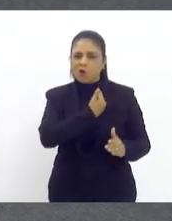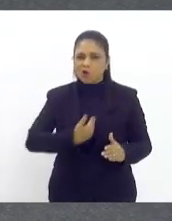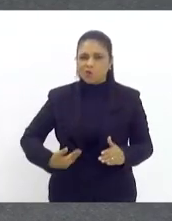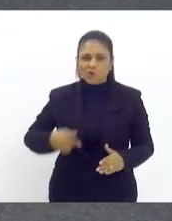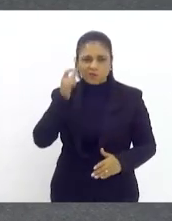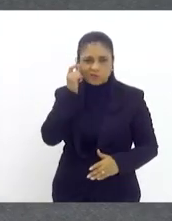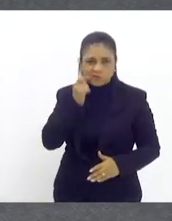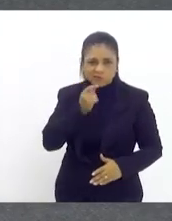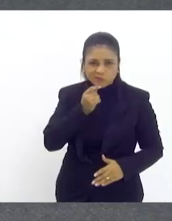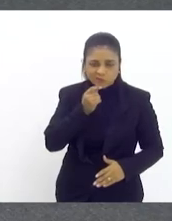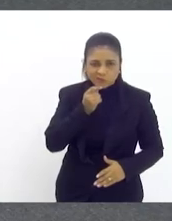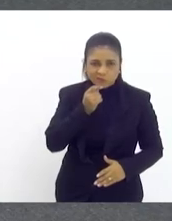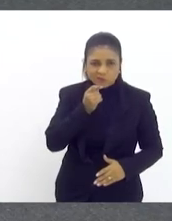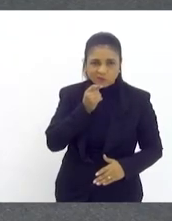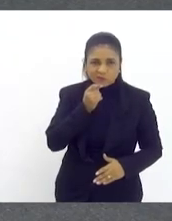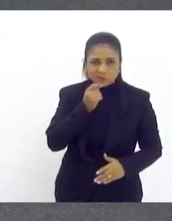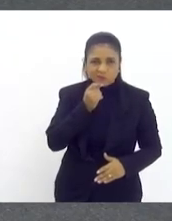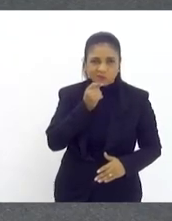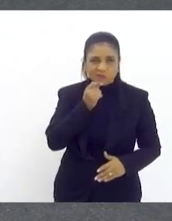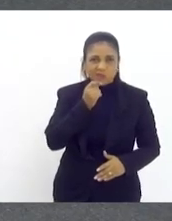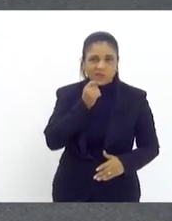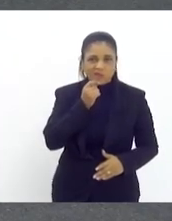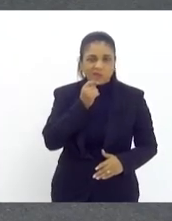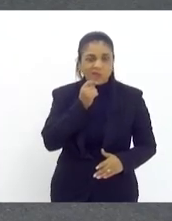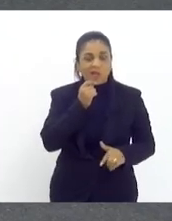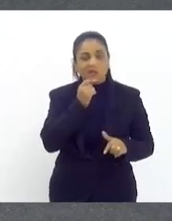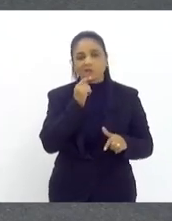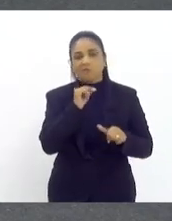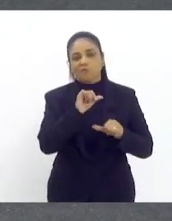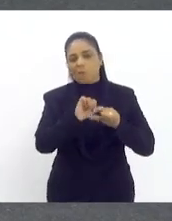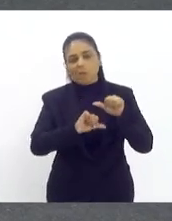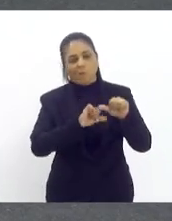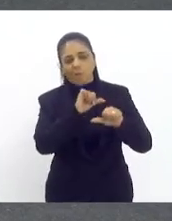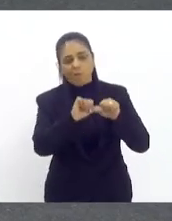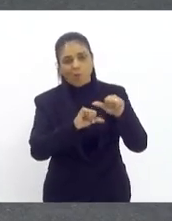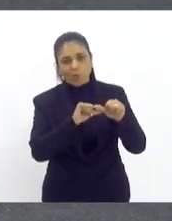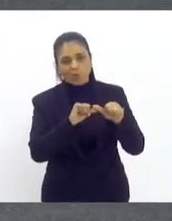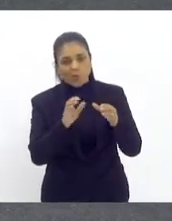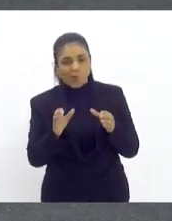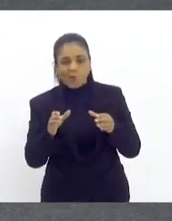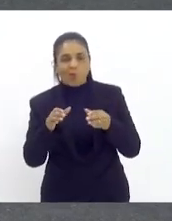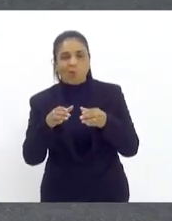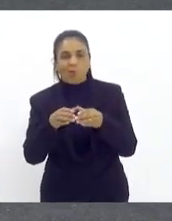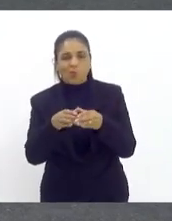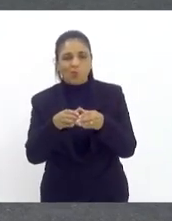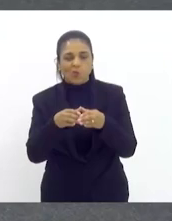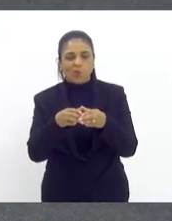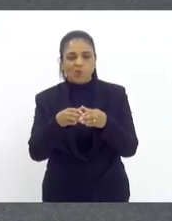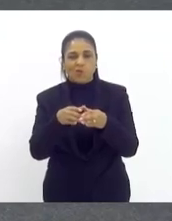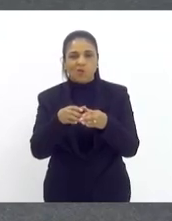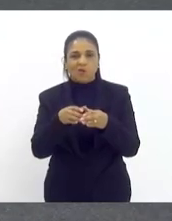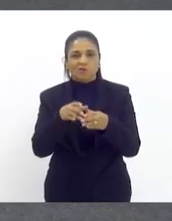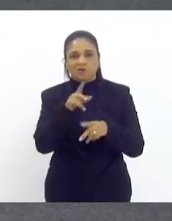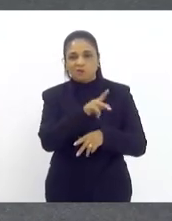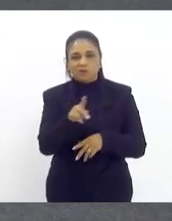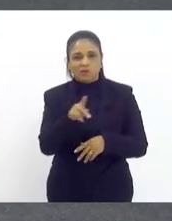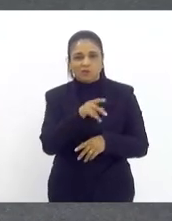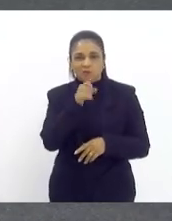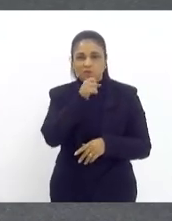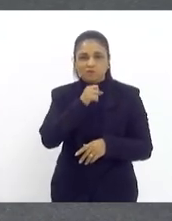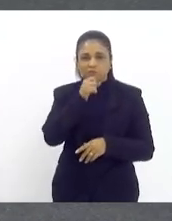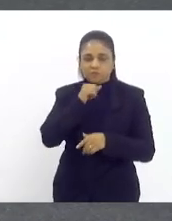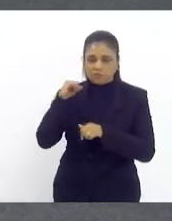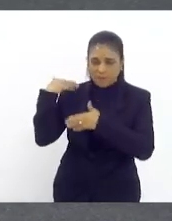na verdade a proposta do governador ela não mexe com aqueles que estão há mais tempo né porque a mudança de nível